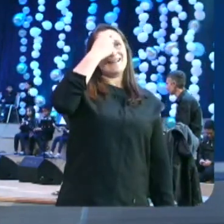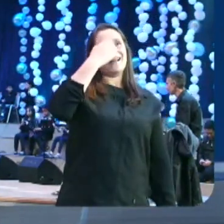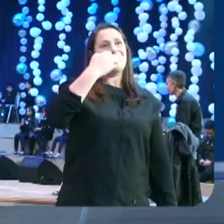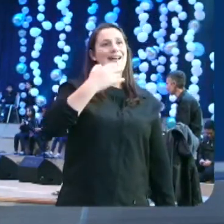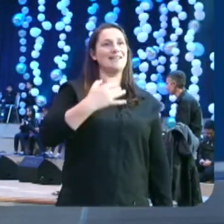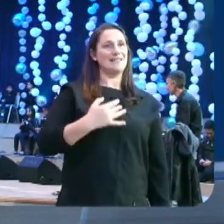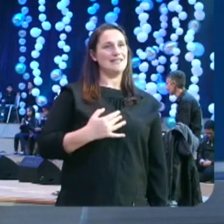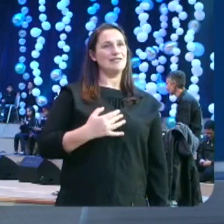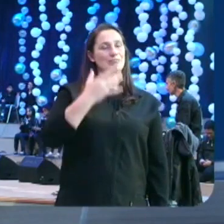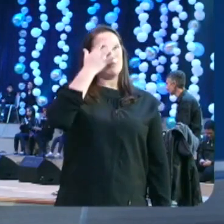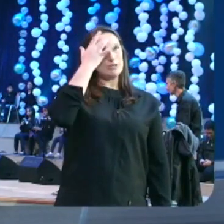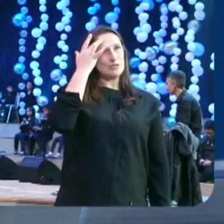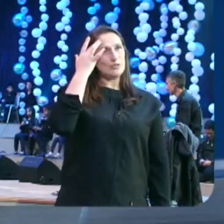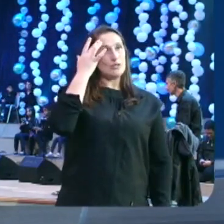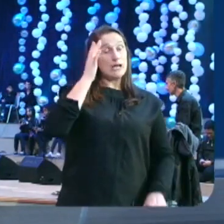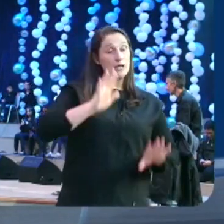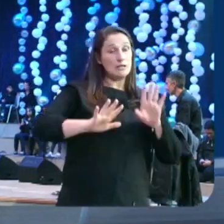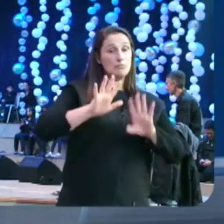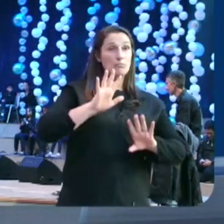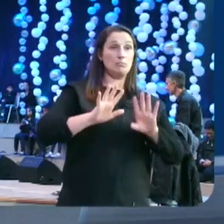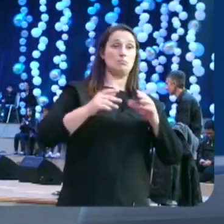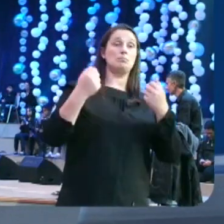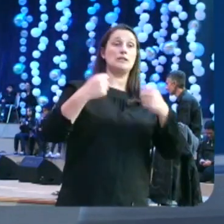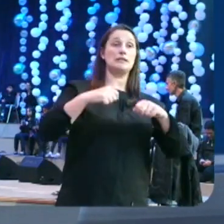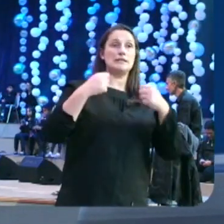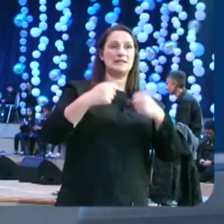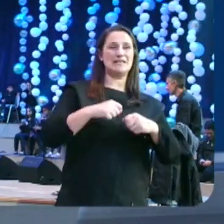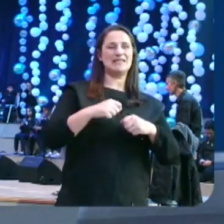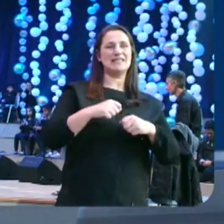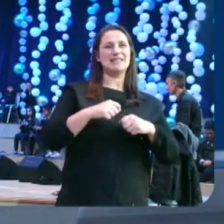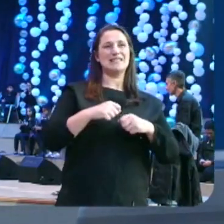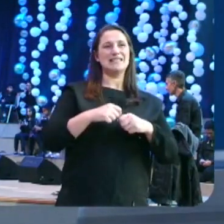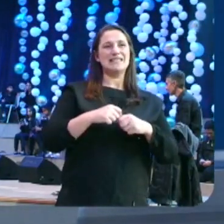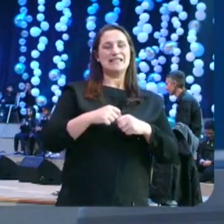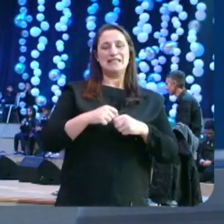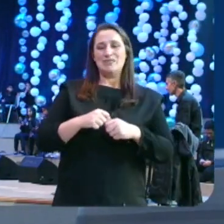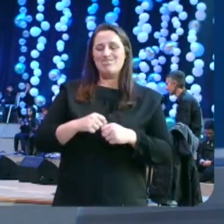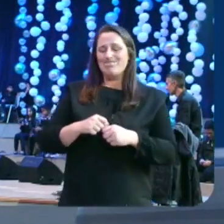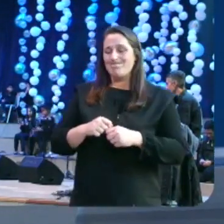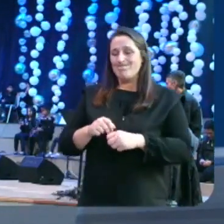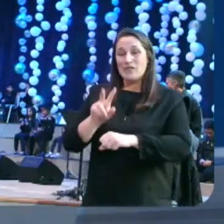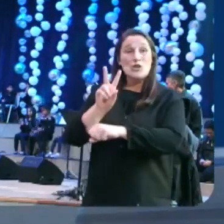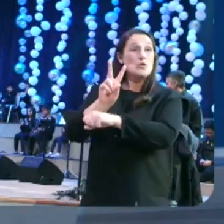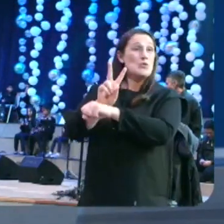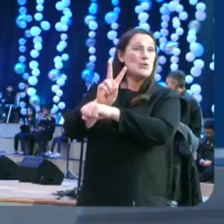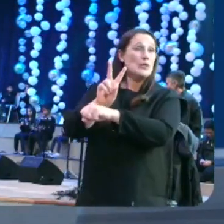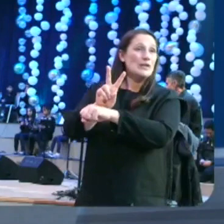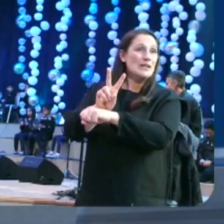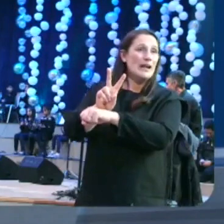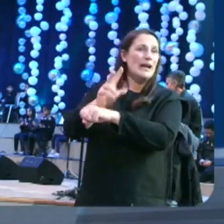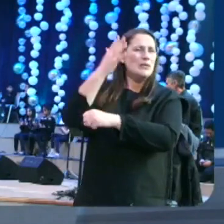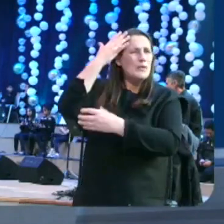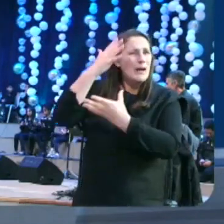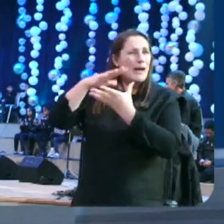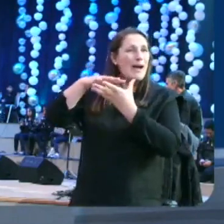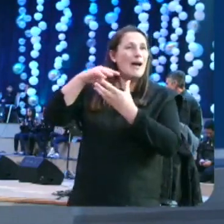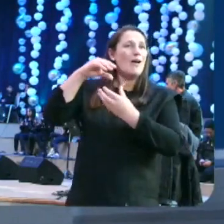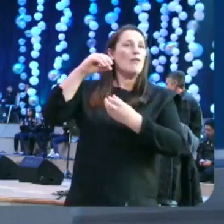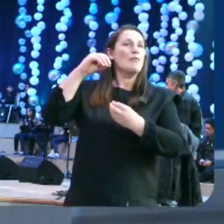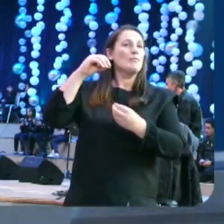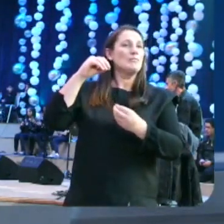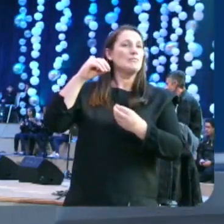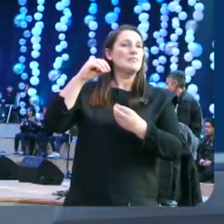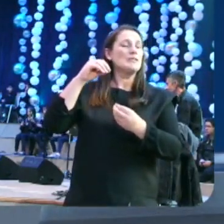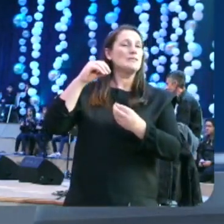precisa tantas vezes de ser tratado nas machucaduras da alma. E eu fico